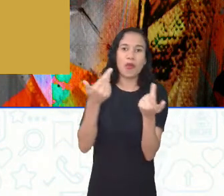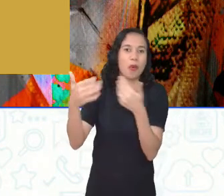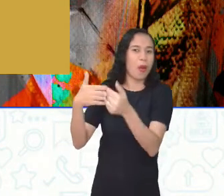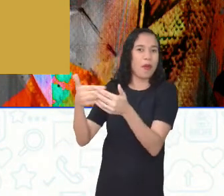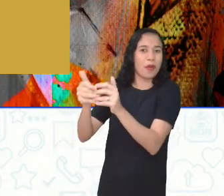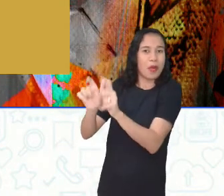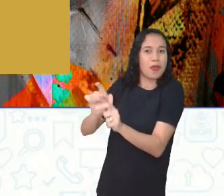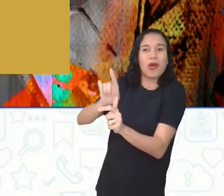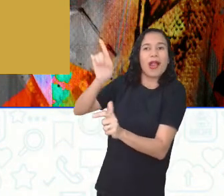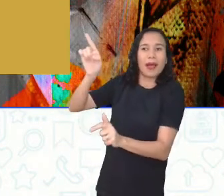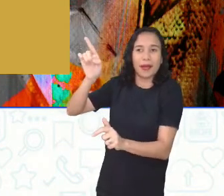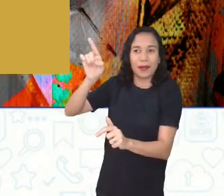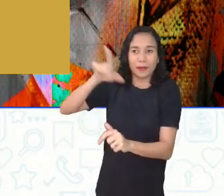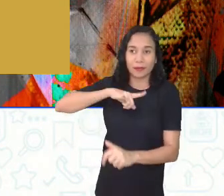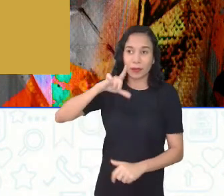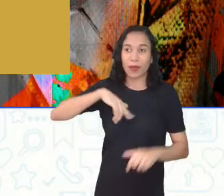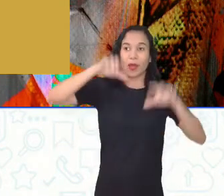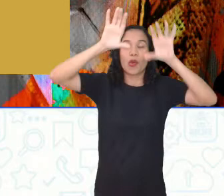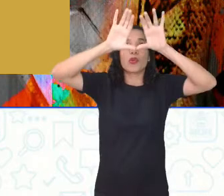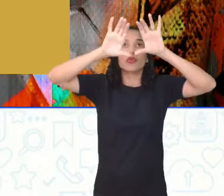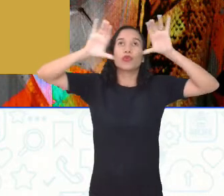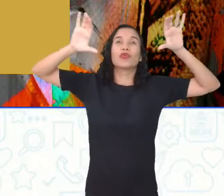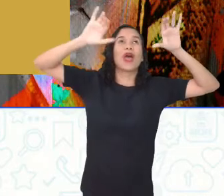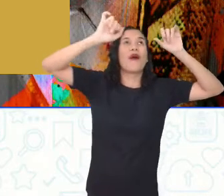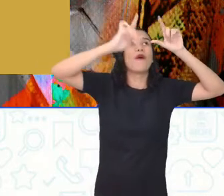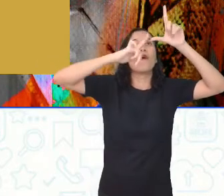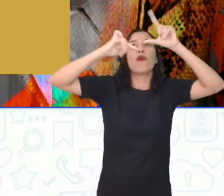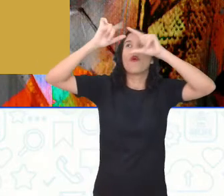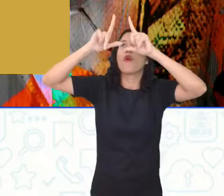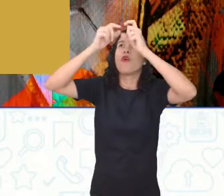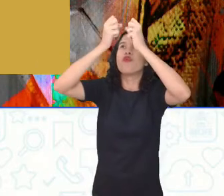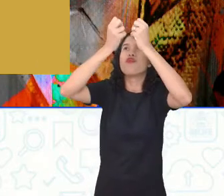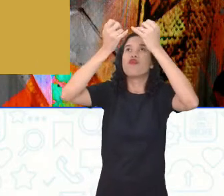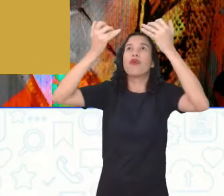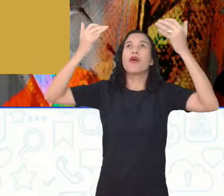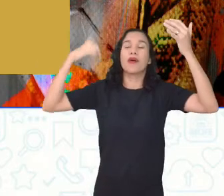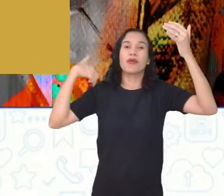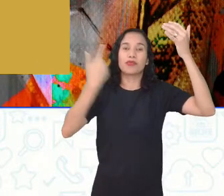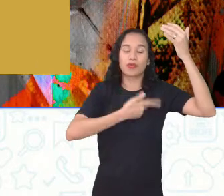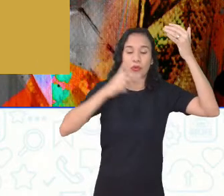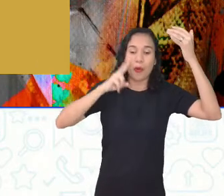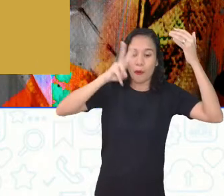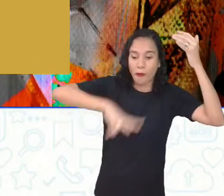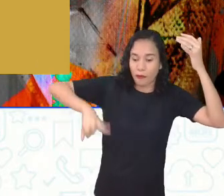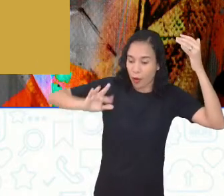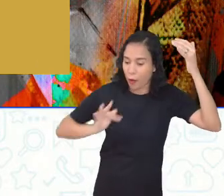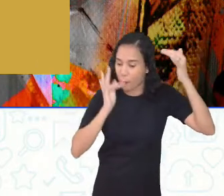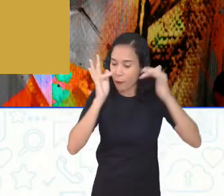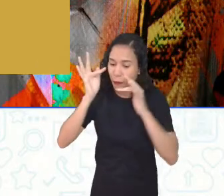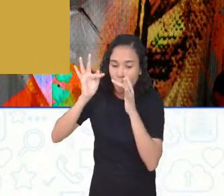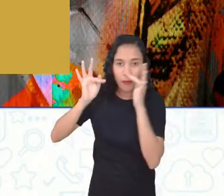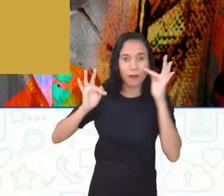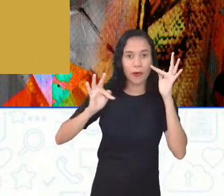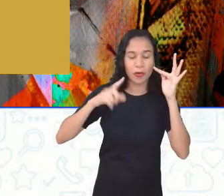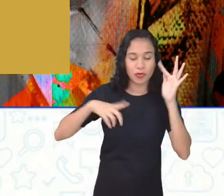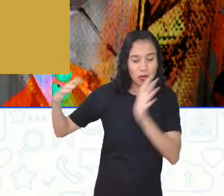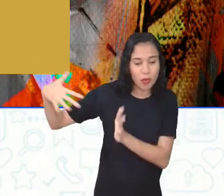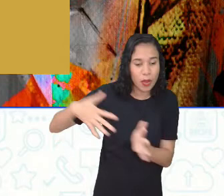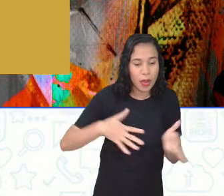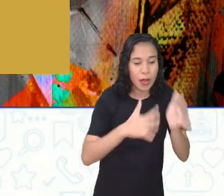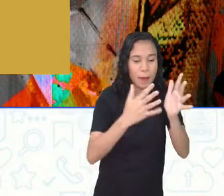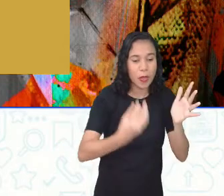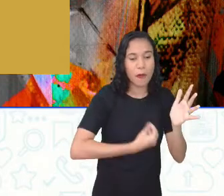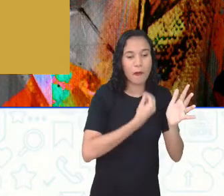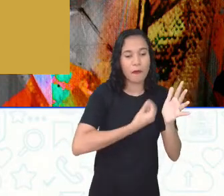gorjeiam como lá. No céu tem mais estrelas. Nossas várzeas têm mais flores. Nossos bosques têm